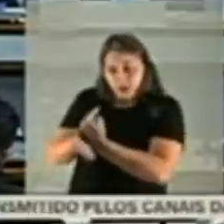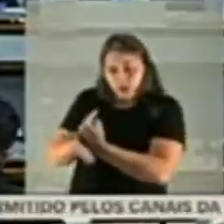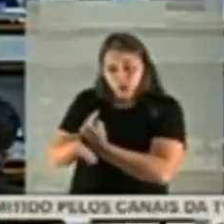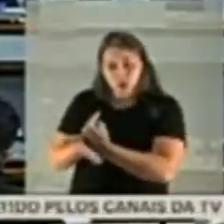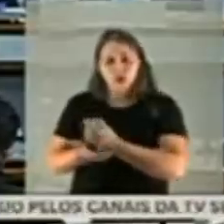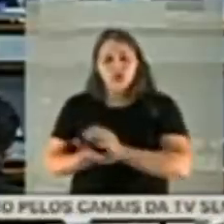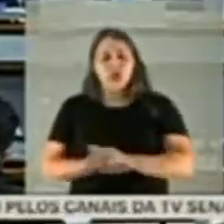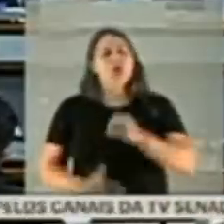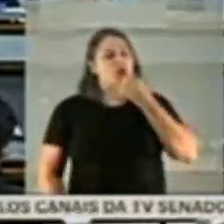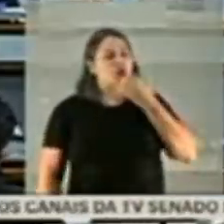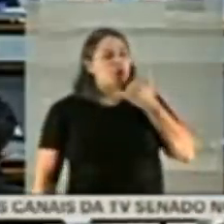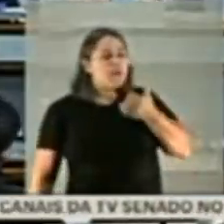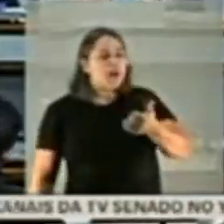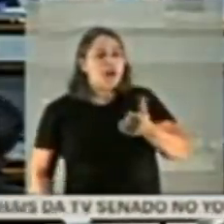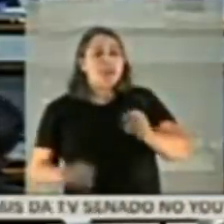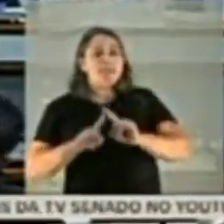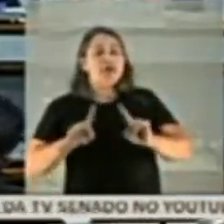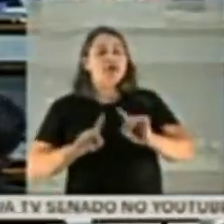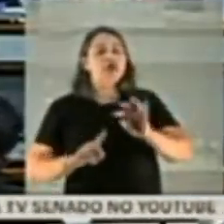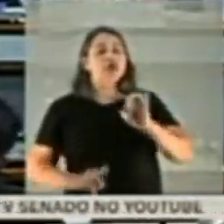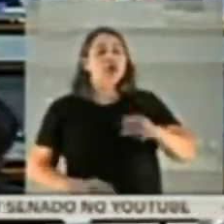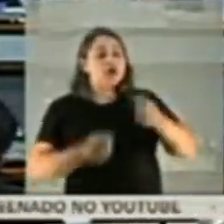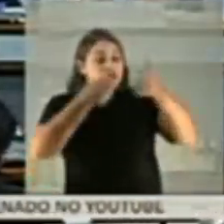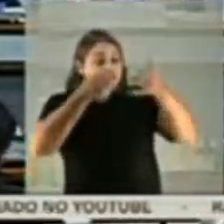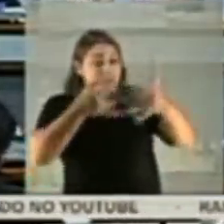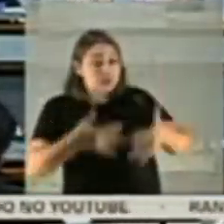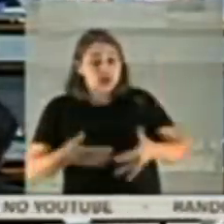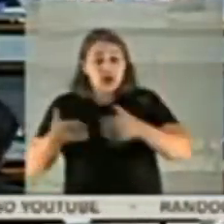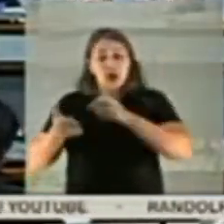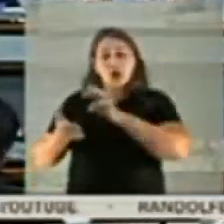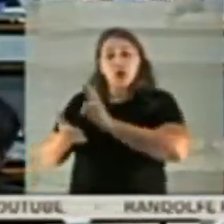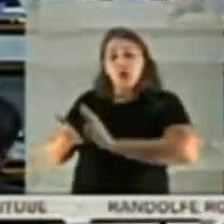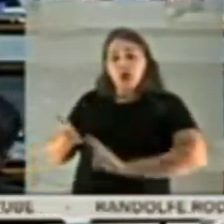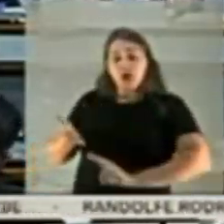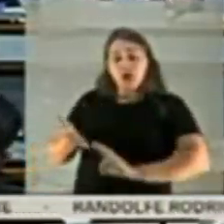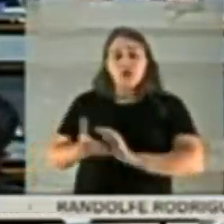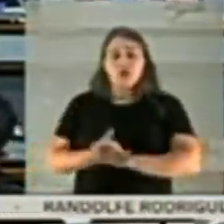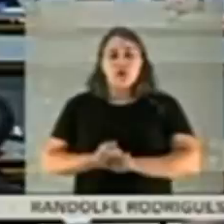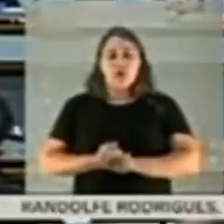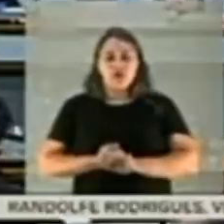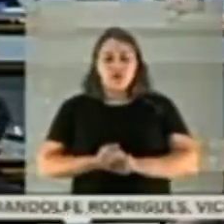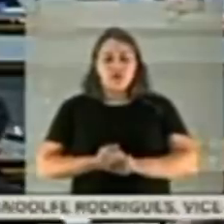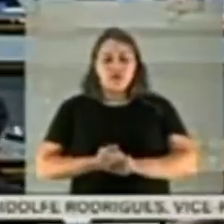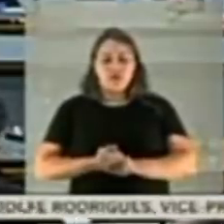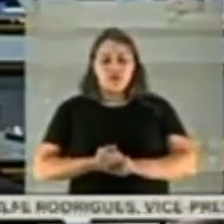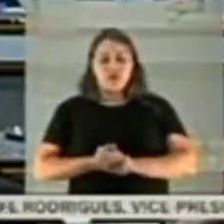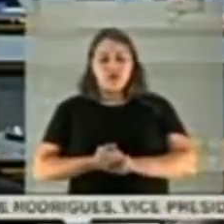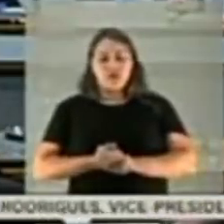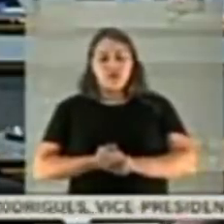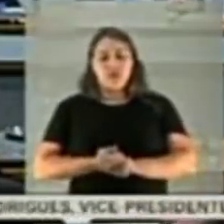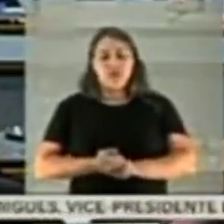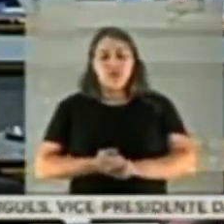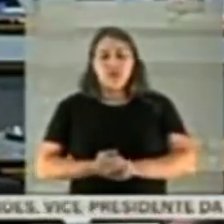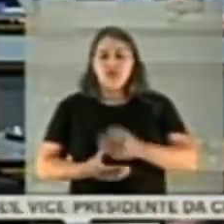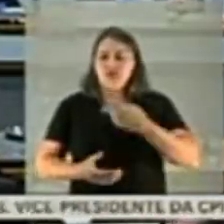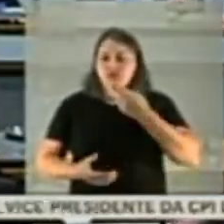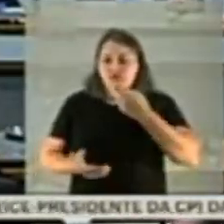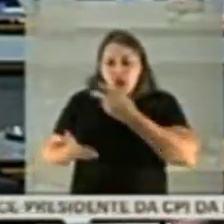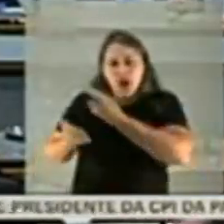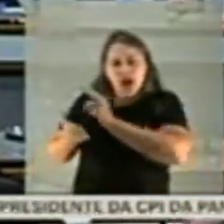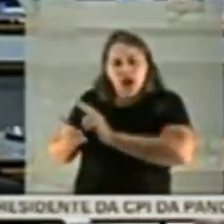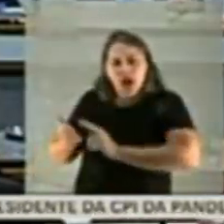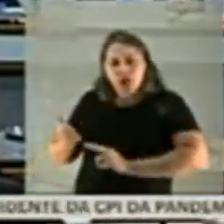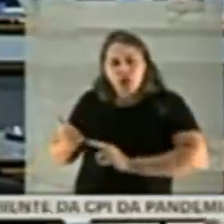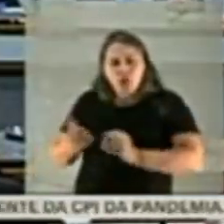Sim, mas não, tudo bem. Deixa eu só te explicar. No relatório, Vossa Excelência fala no relatório